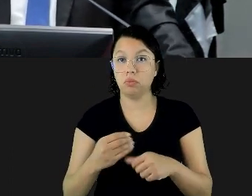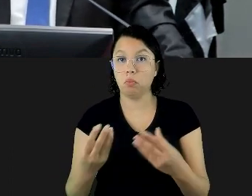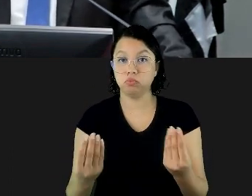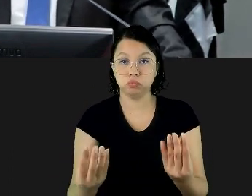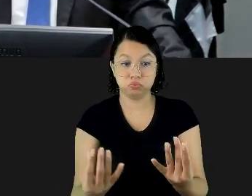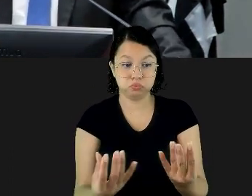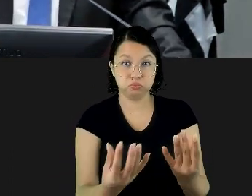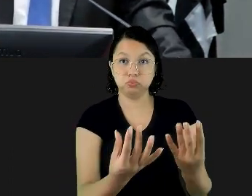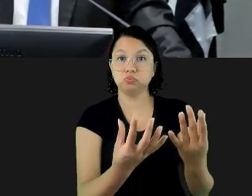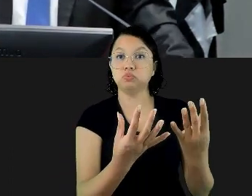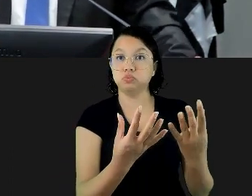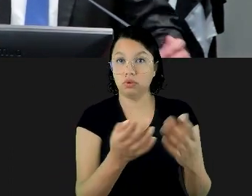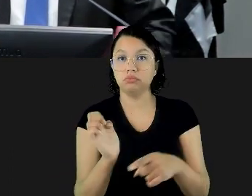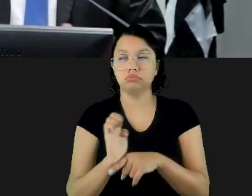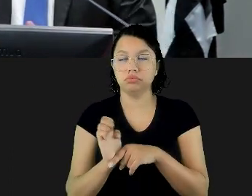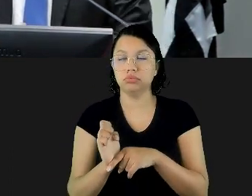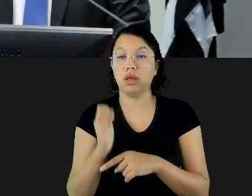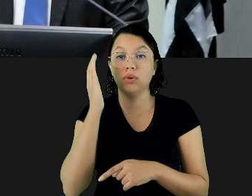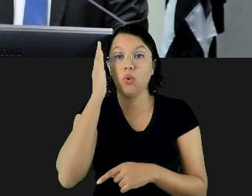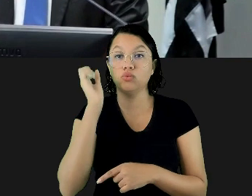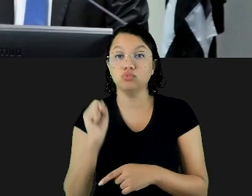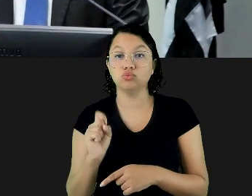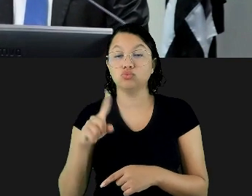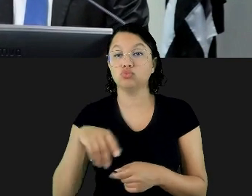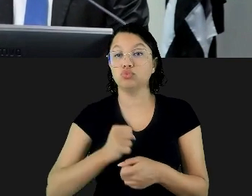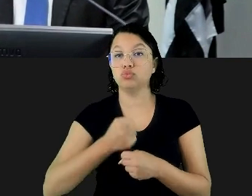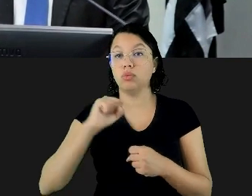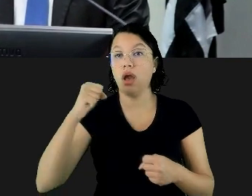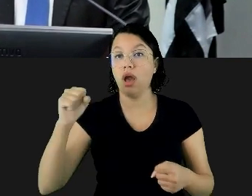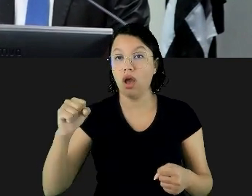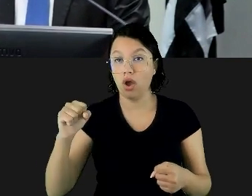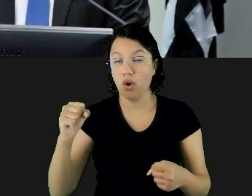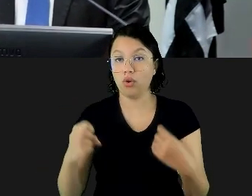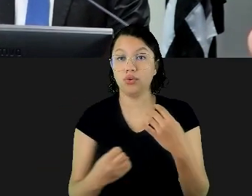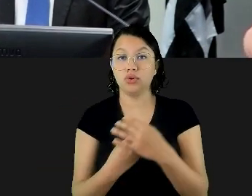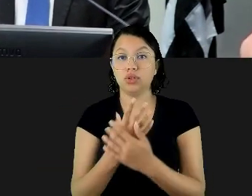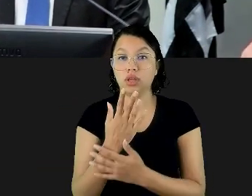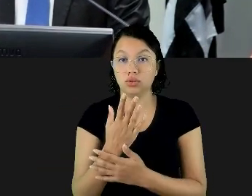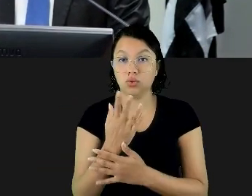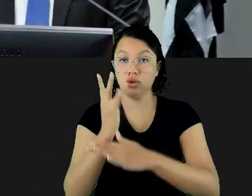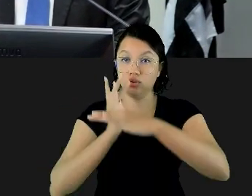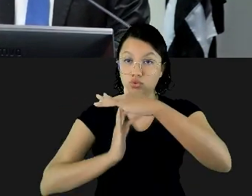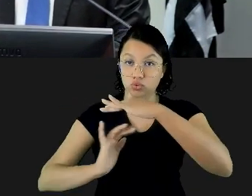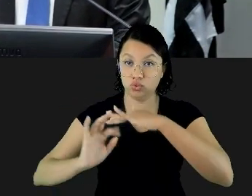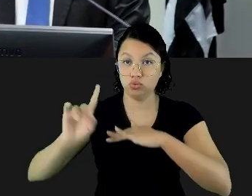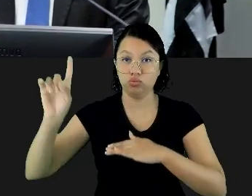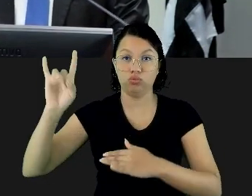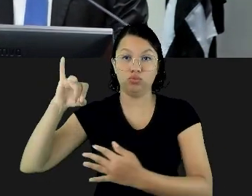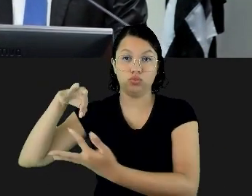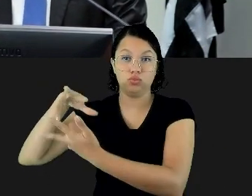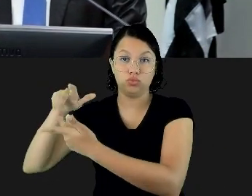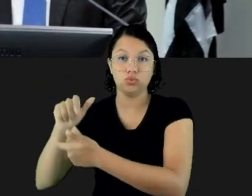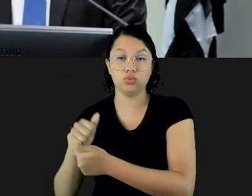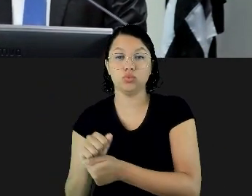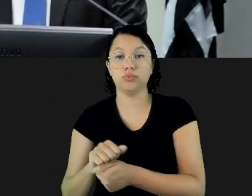Grosso do Sul é o maior produtor e exportador de carne